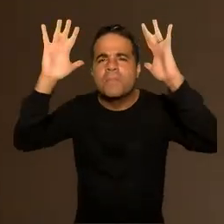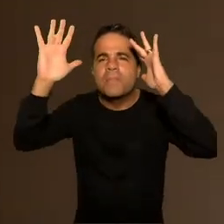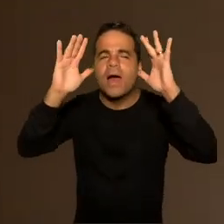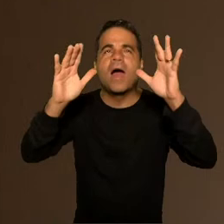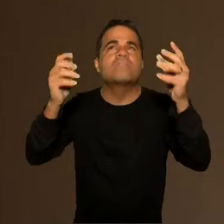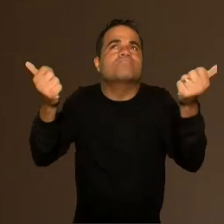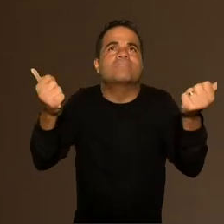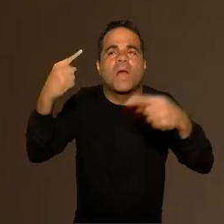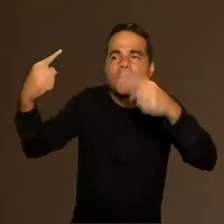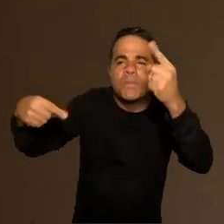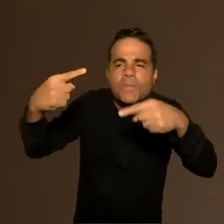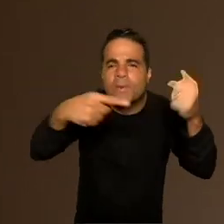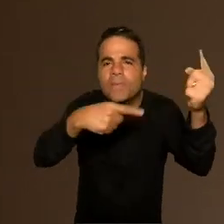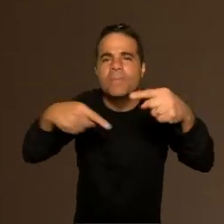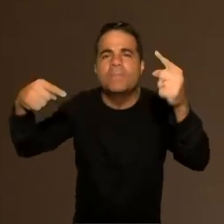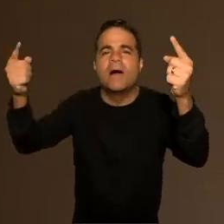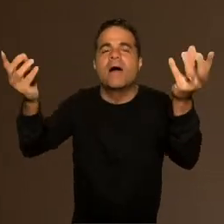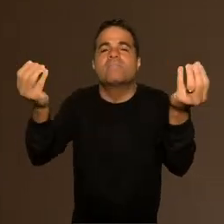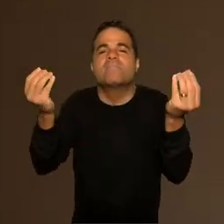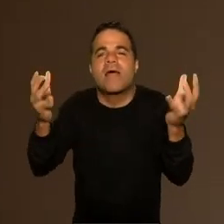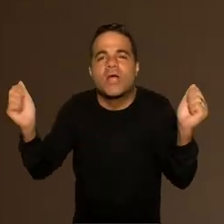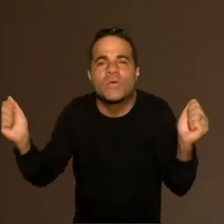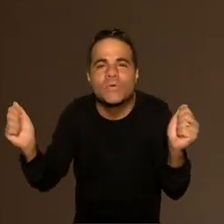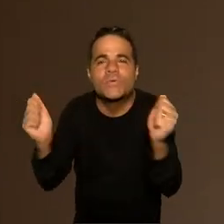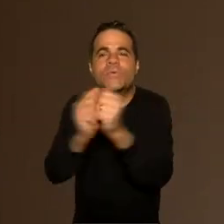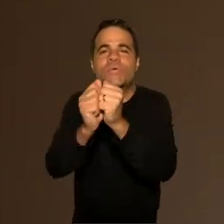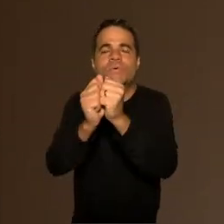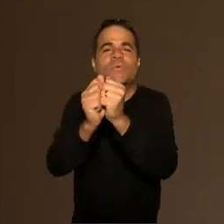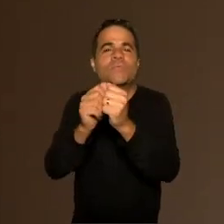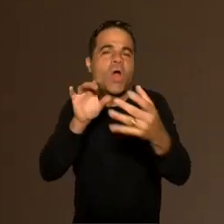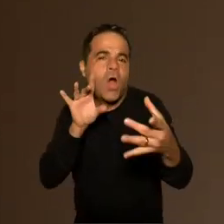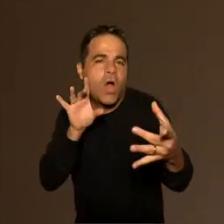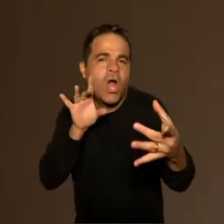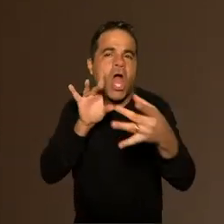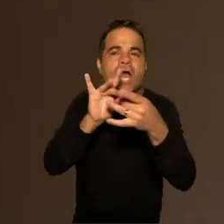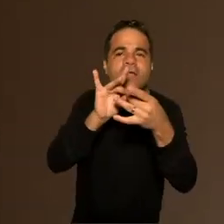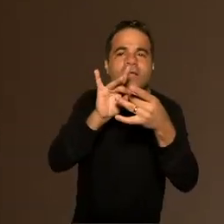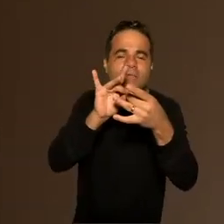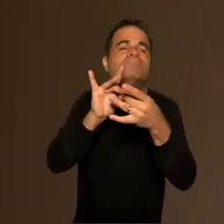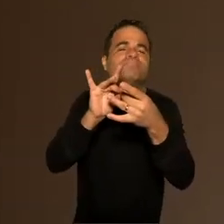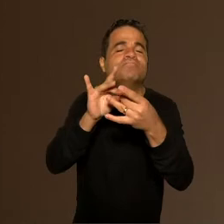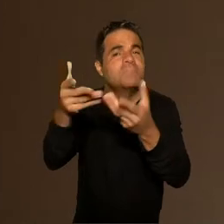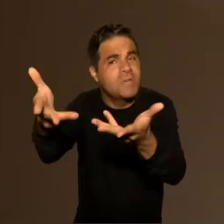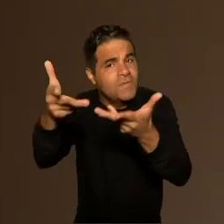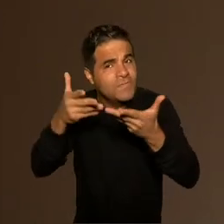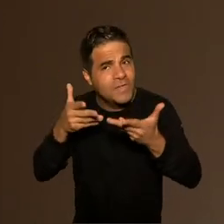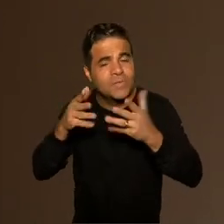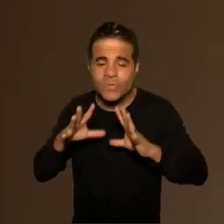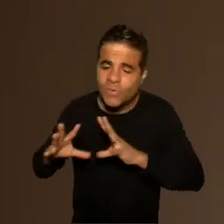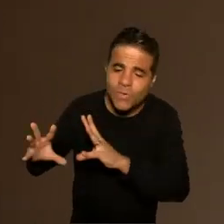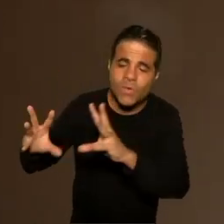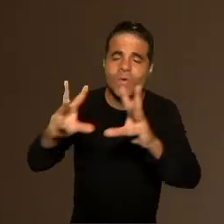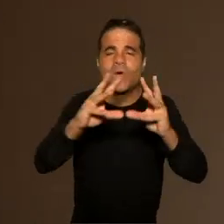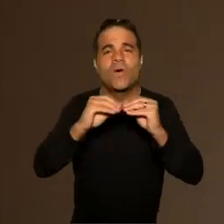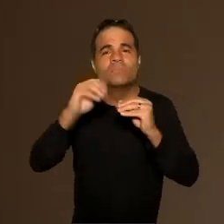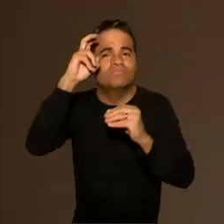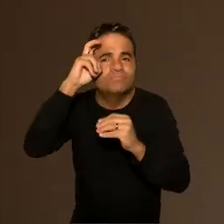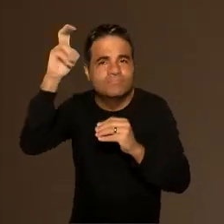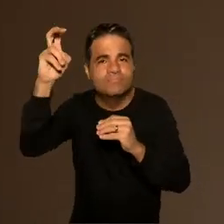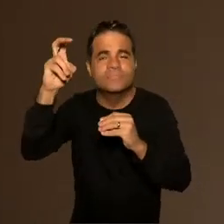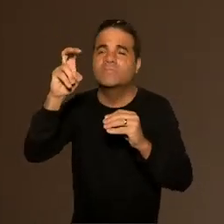gente discutir para estarmos juntos e conectados bem-vindos bem-vindas ao